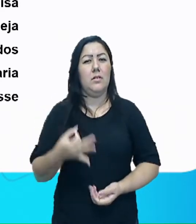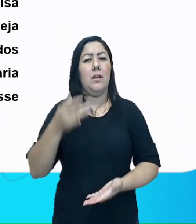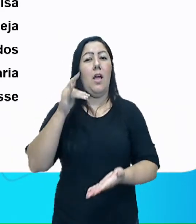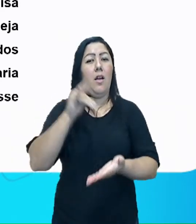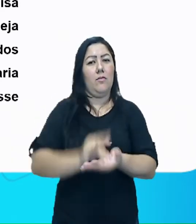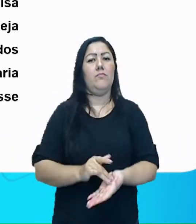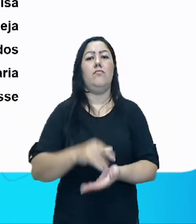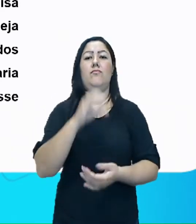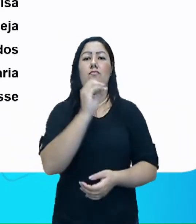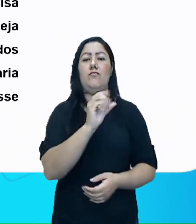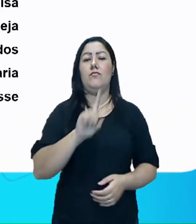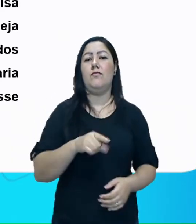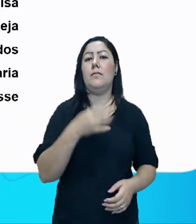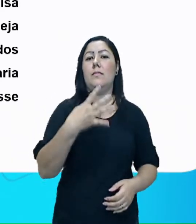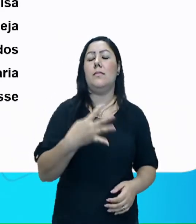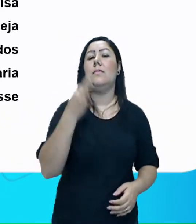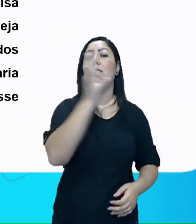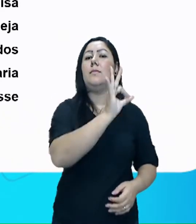verdadeiro é